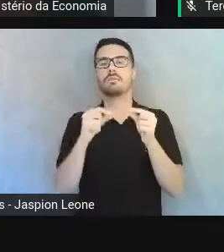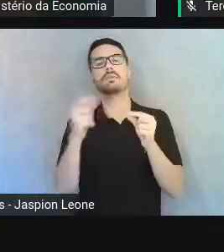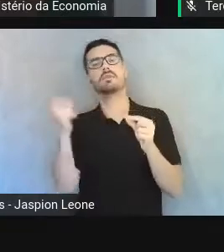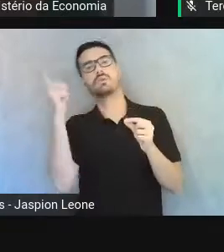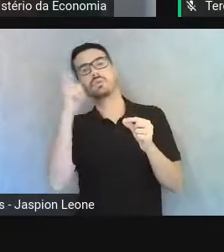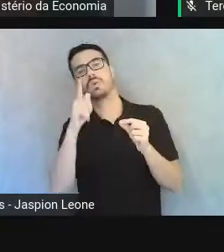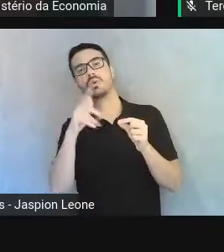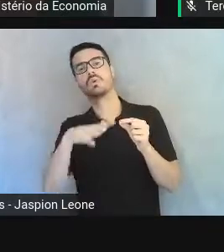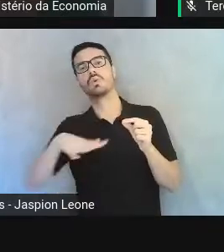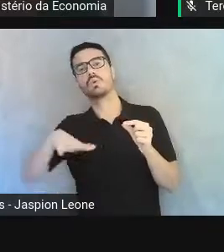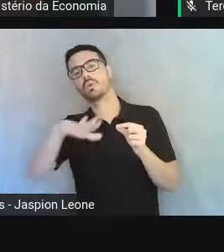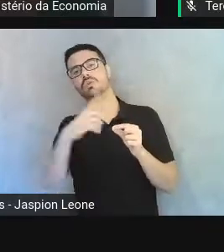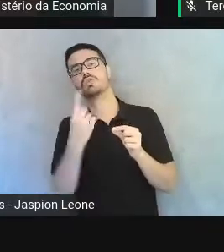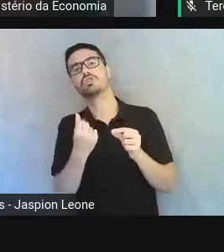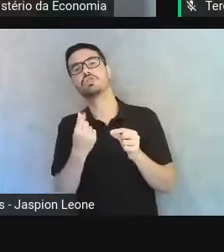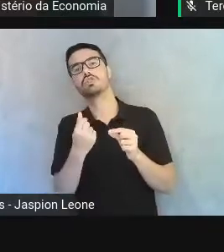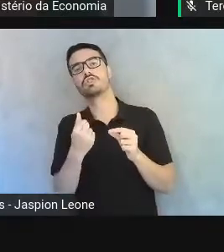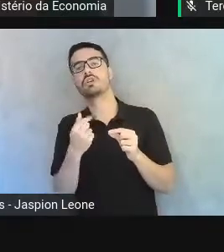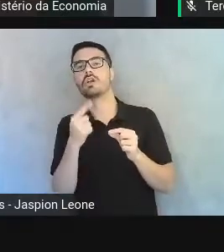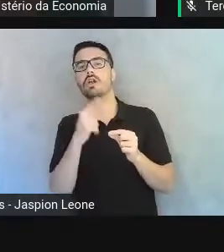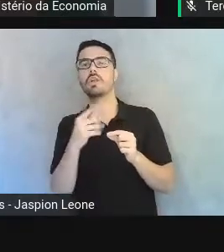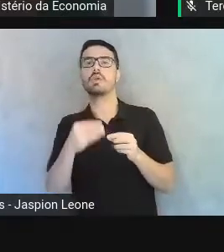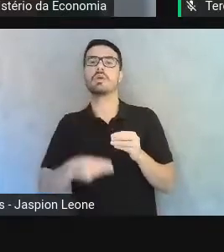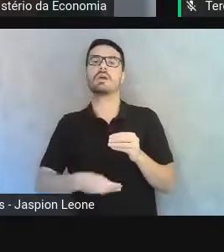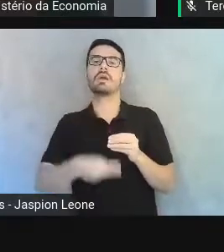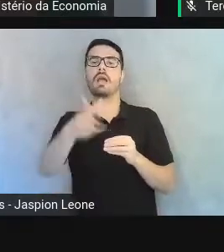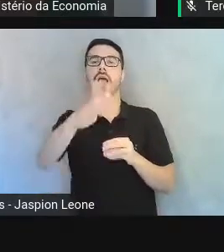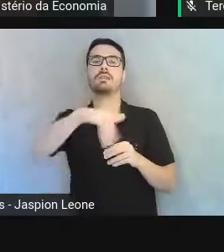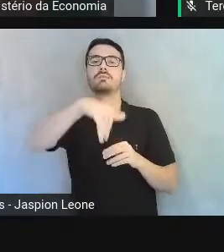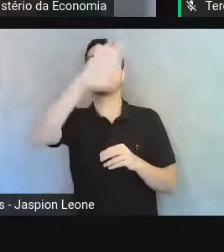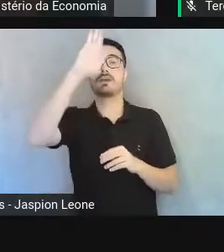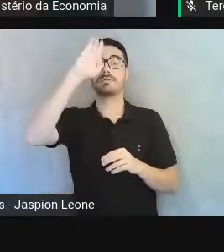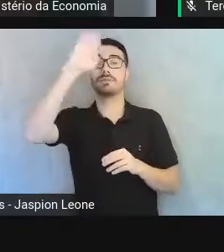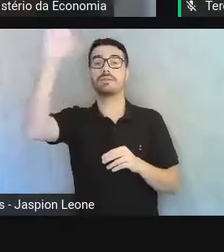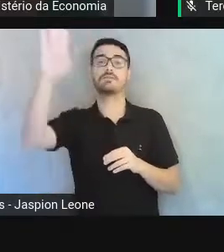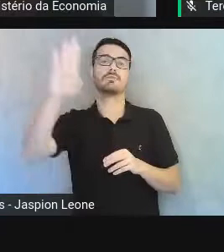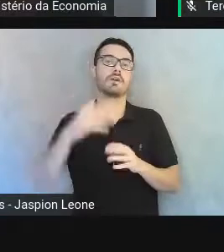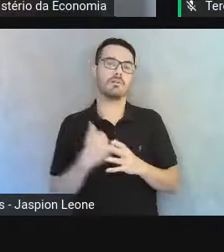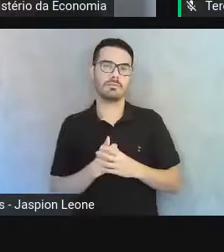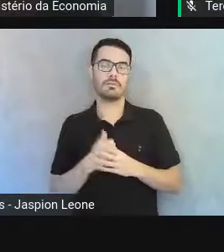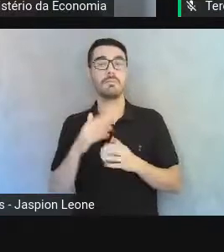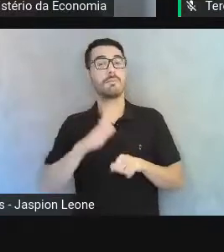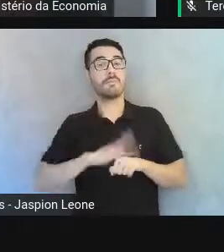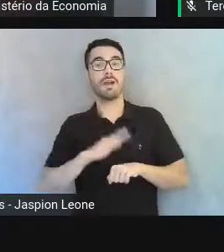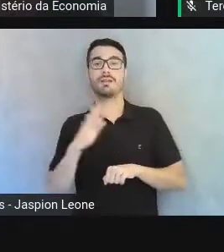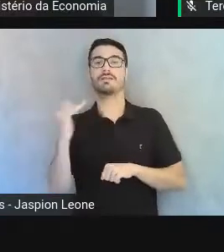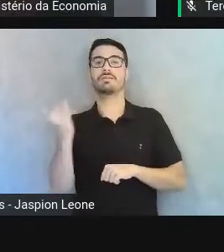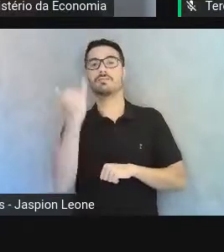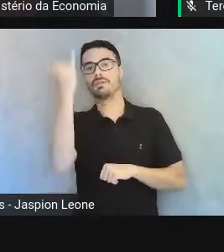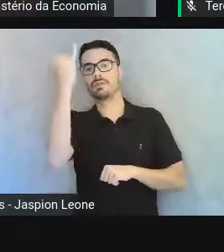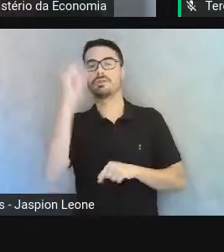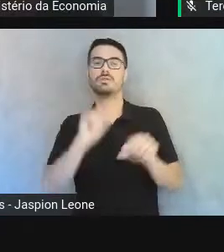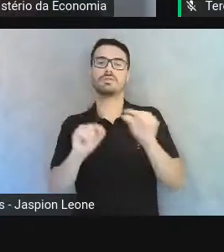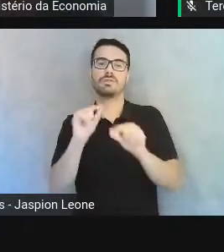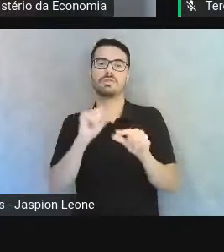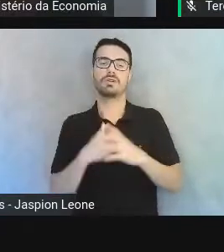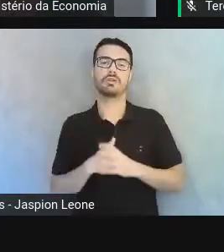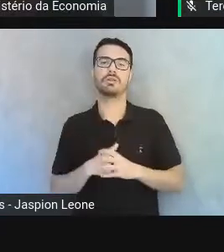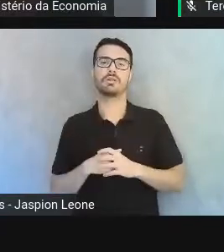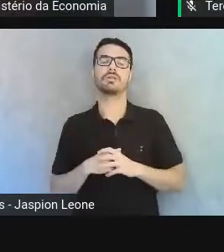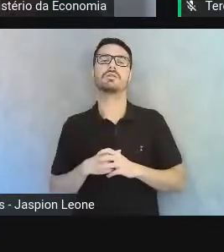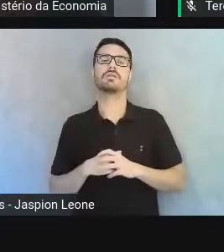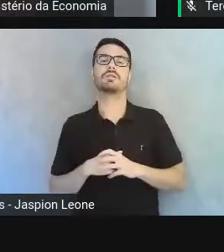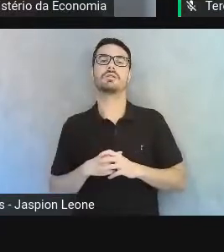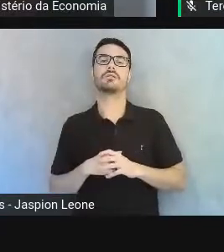ceder espaço no orçamento para esses gastos mais prioritários. O mais importante deles é o fortalecimento